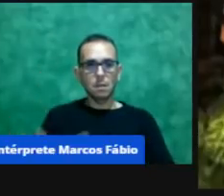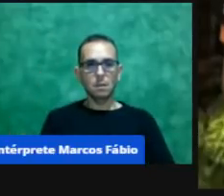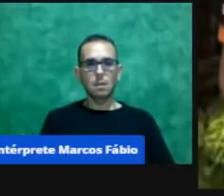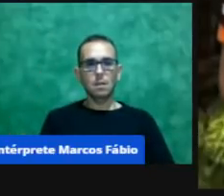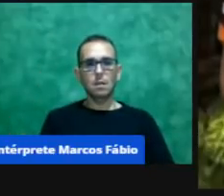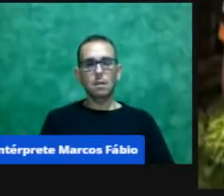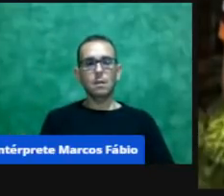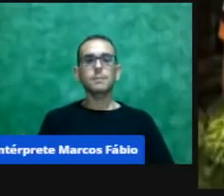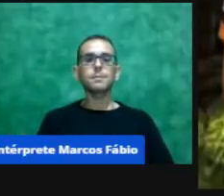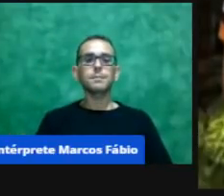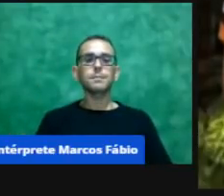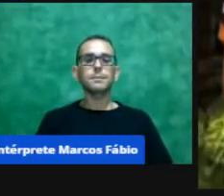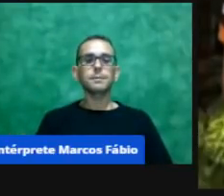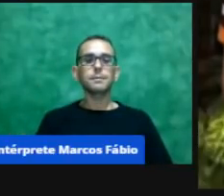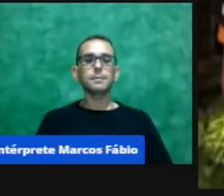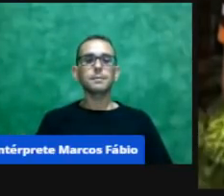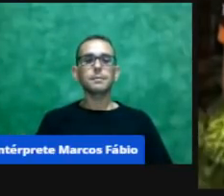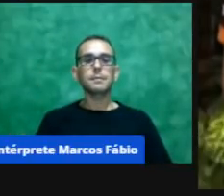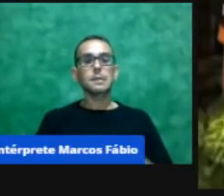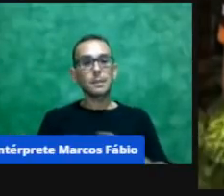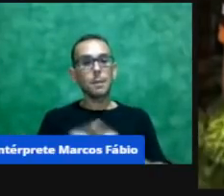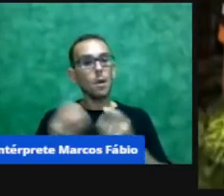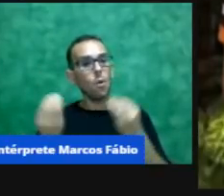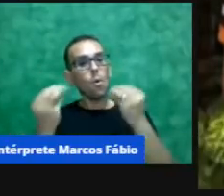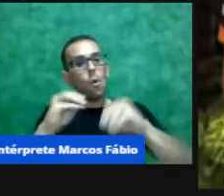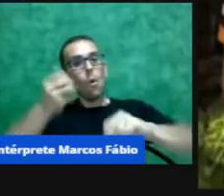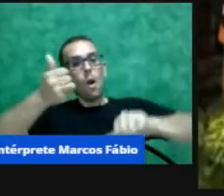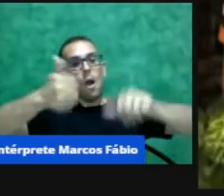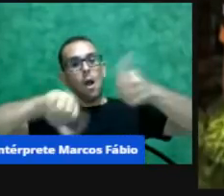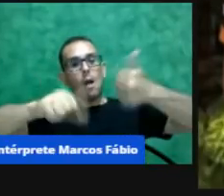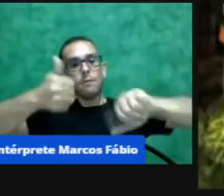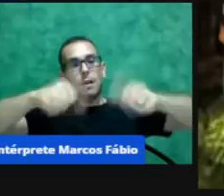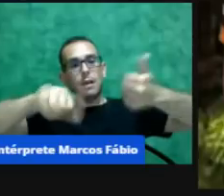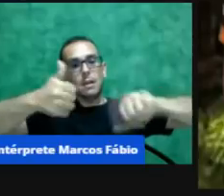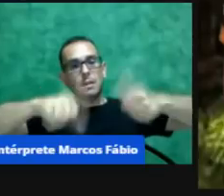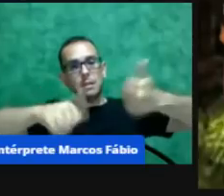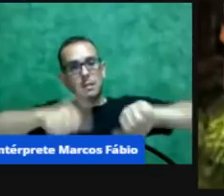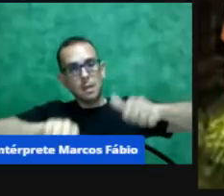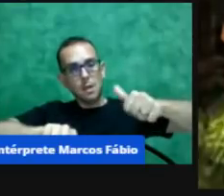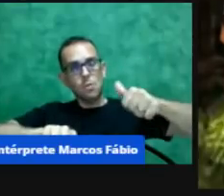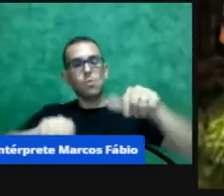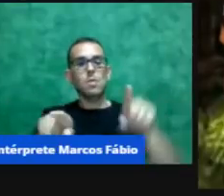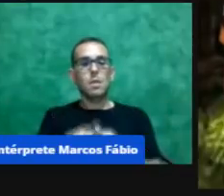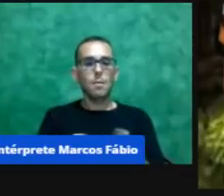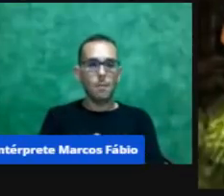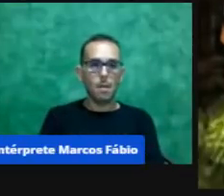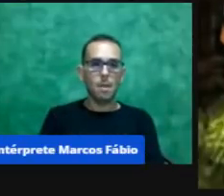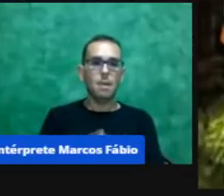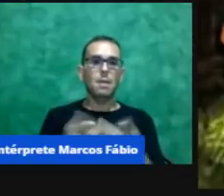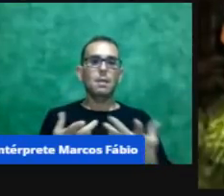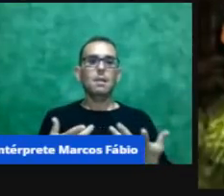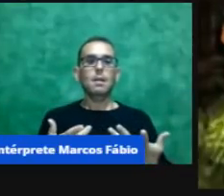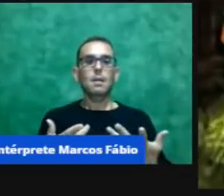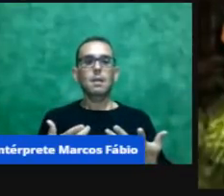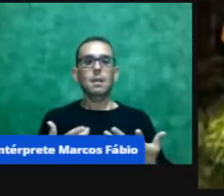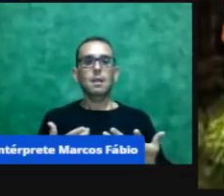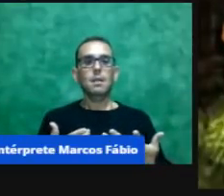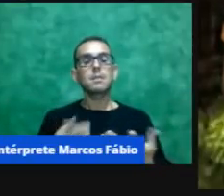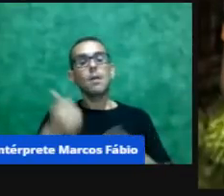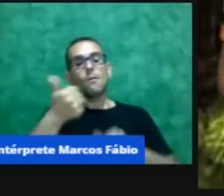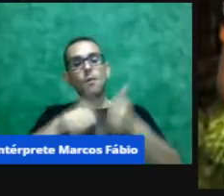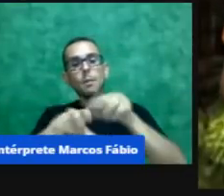sequência didática, né? Coloco também a avaliação, que no meu caso eu utilizo muito a avaliação